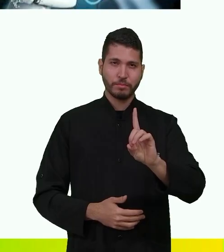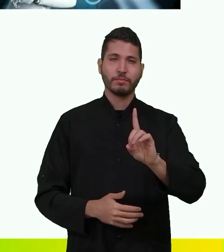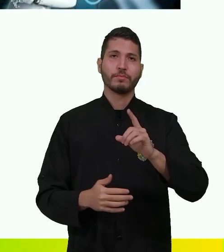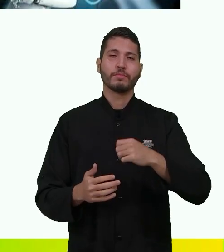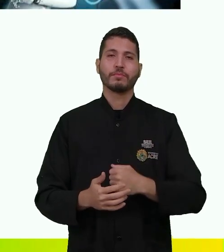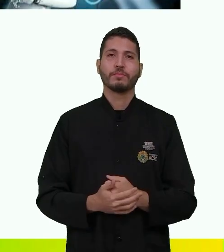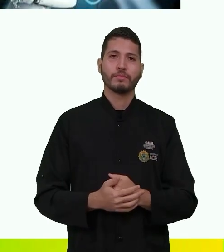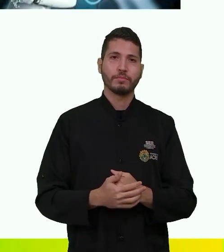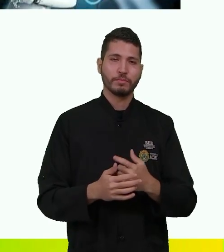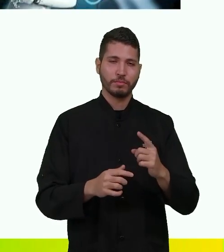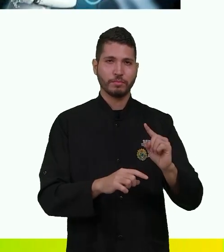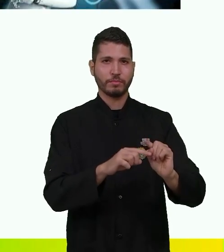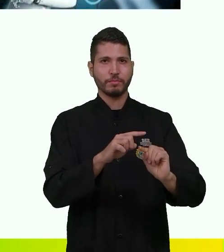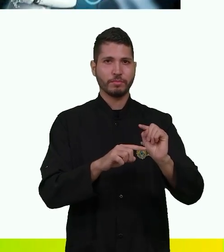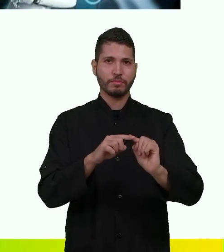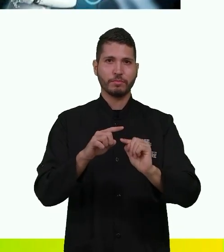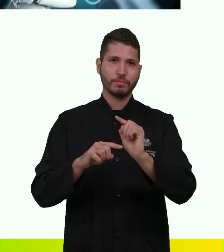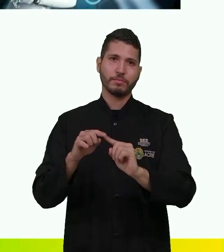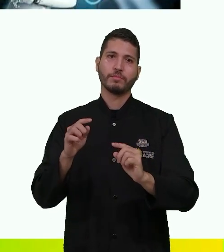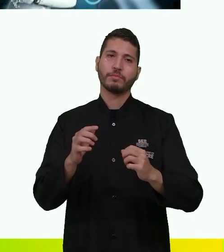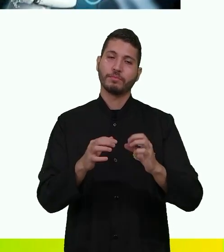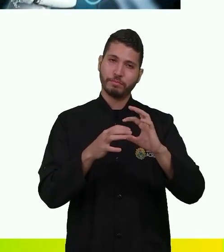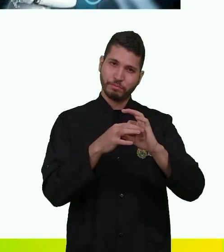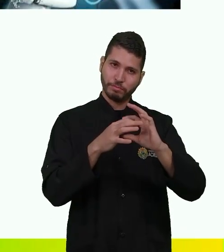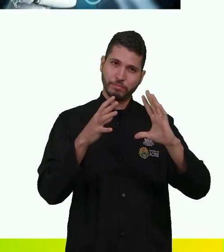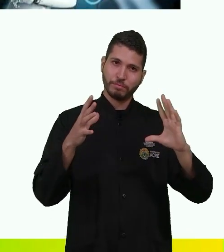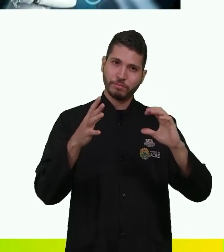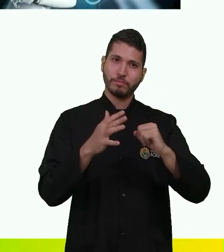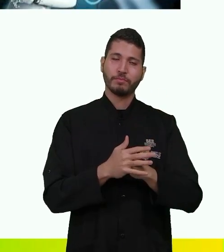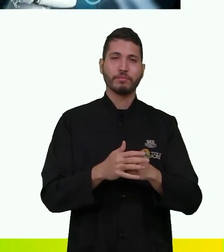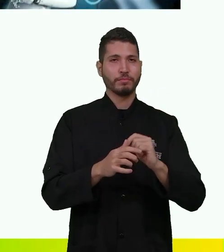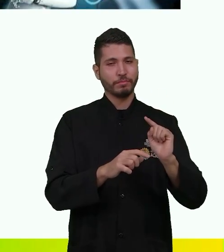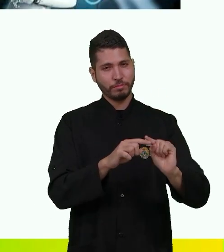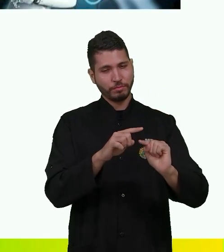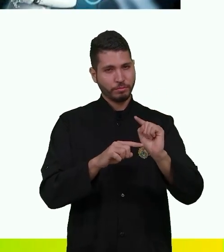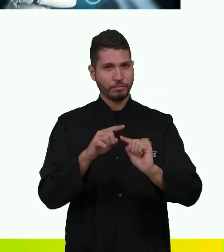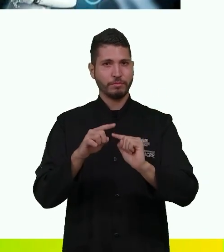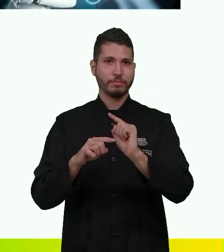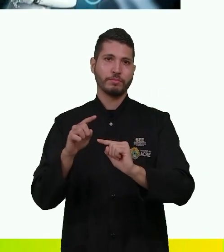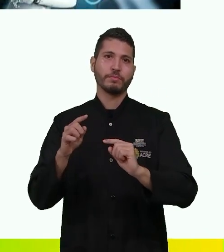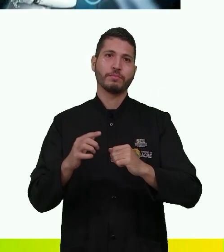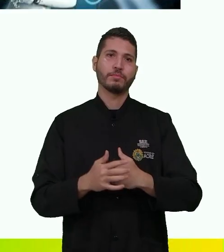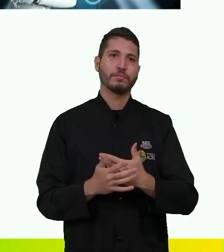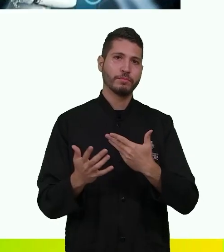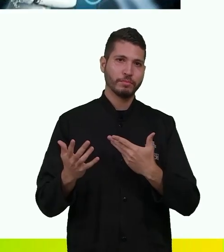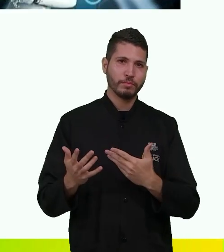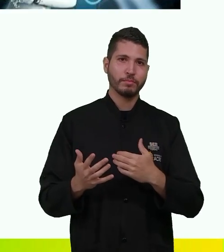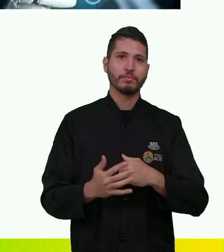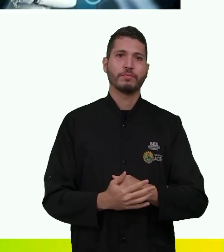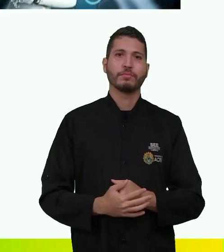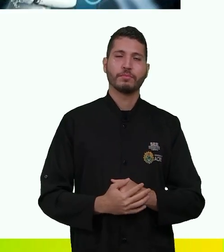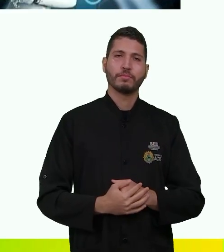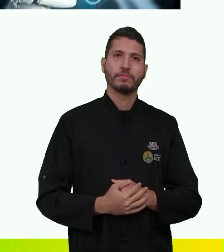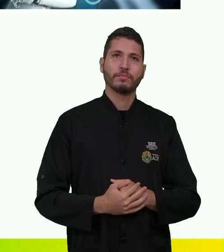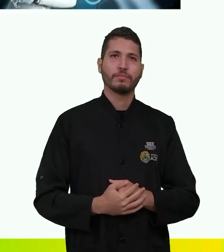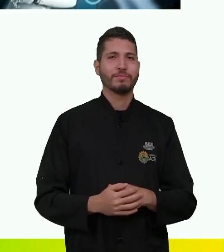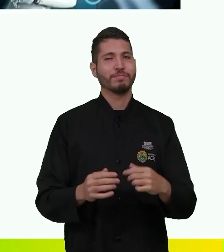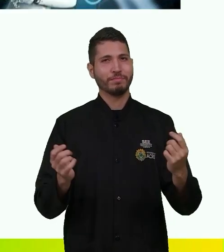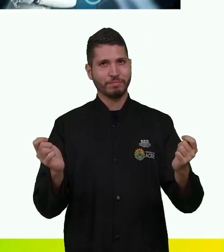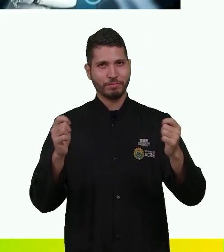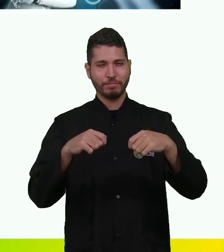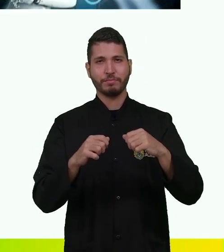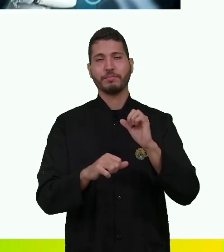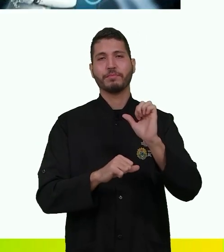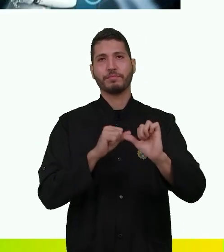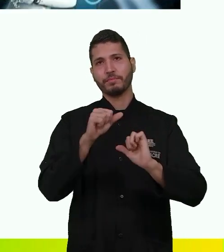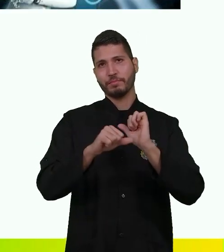de peças e protótipos complexos com a tecnologia 4D, adicionando a capacidade de